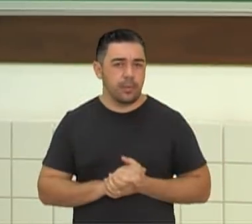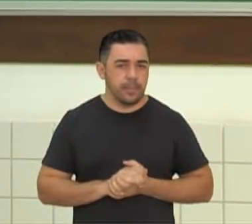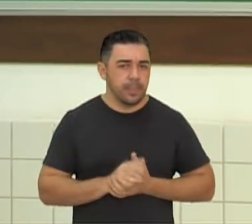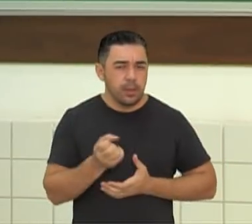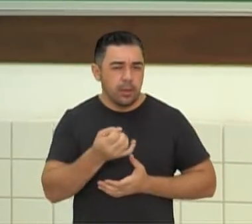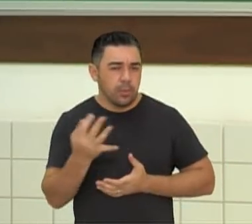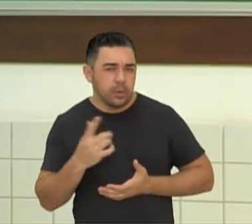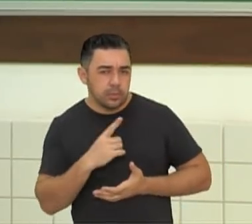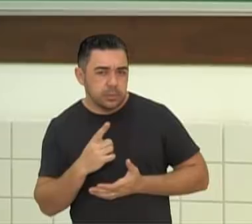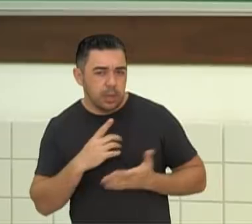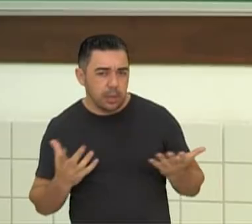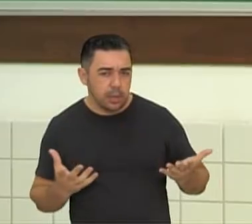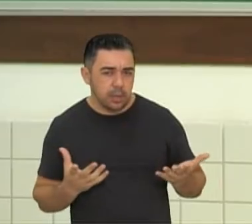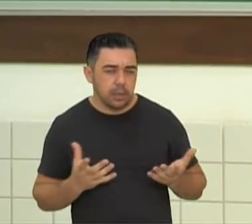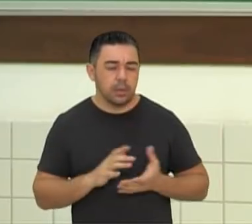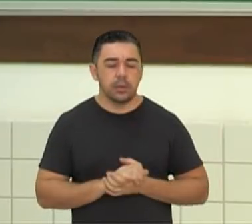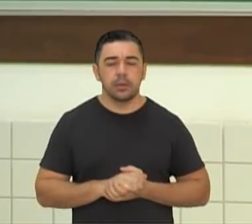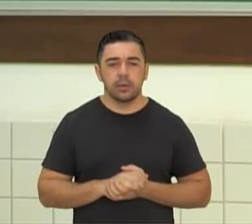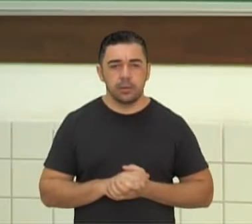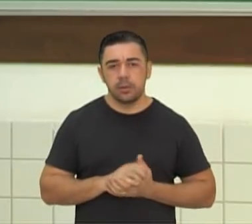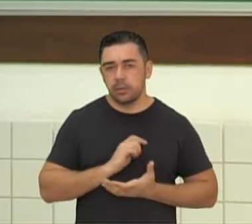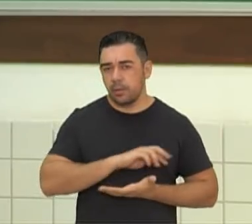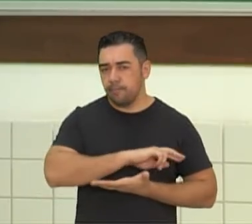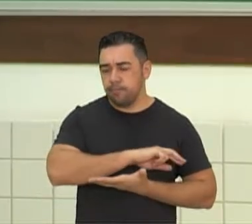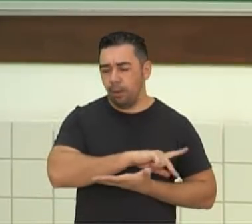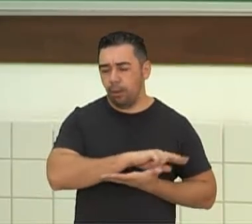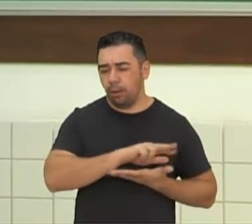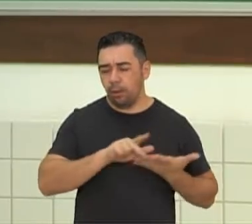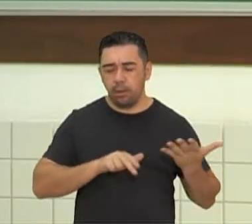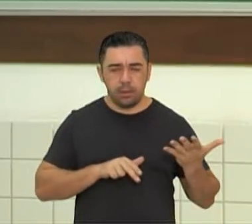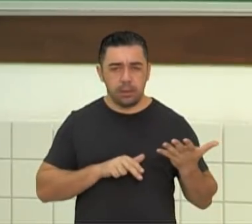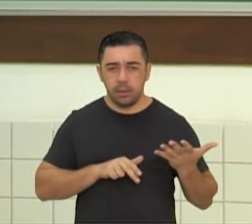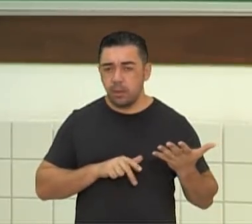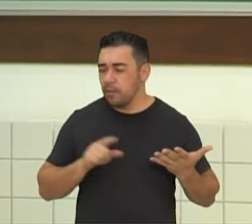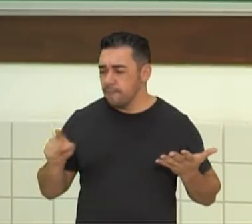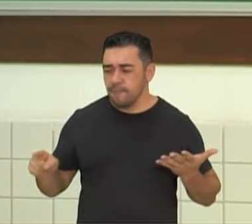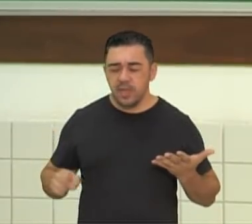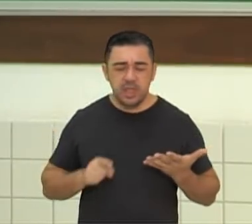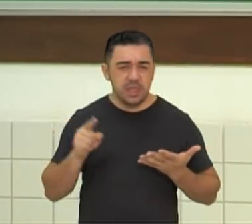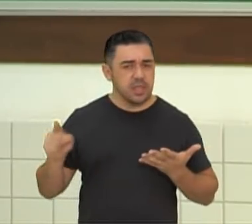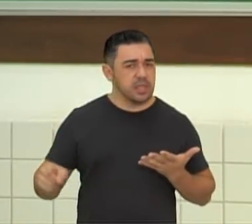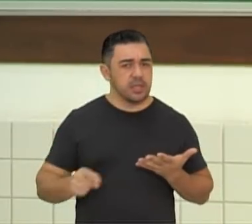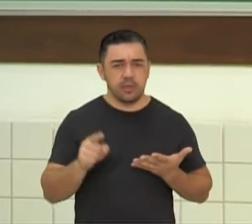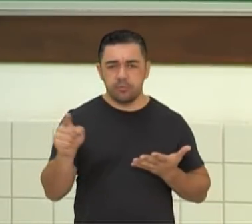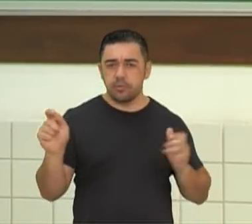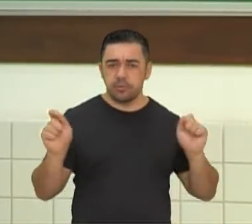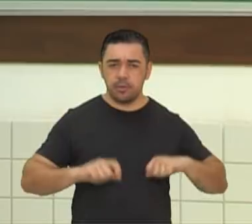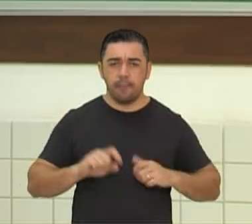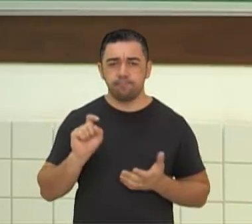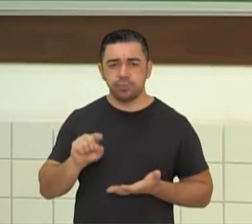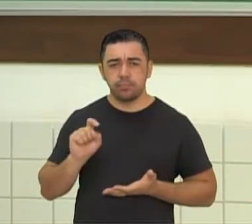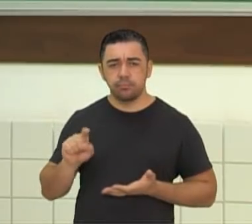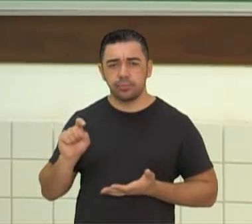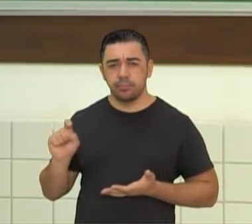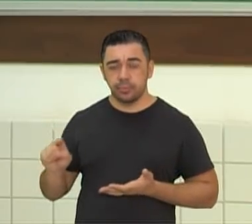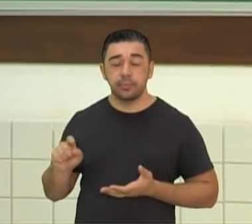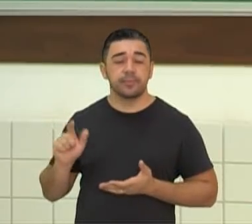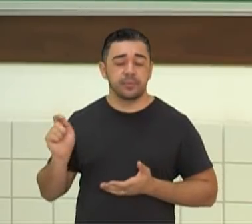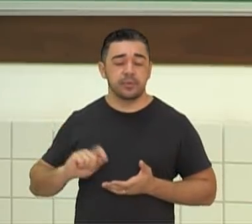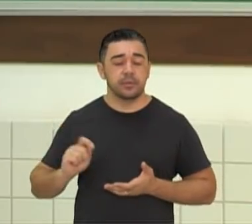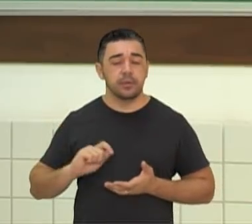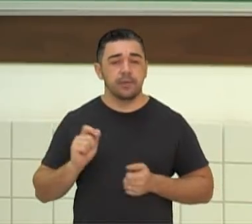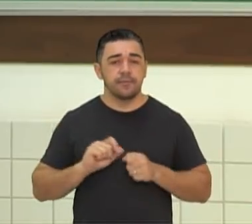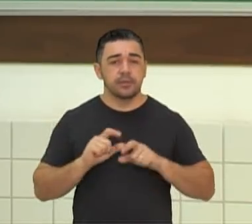Quantos pares ordenados assim existem? Infinitos. Infinitos pares ordenados resolvem uma equação do primeiro grau com